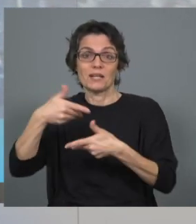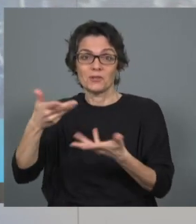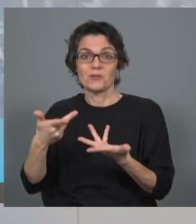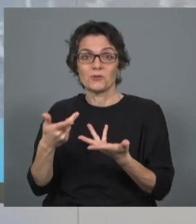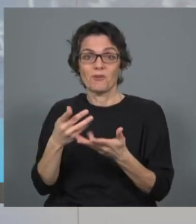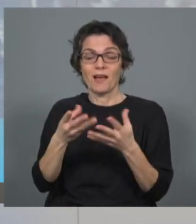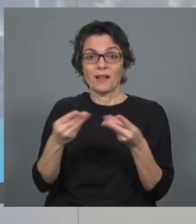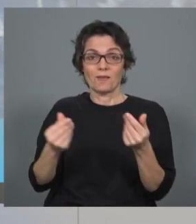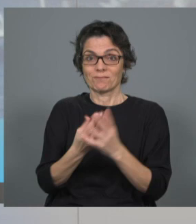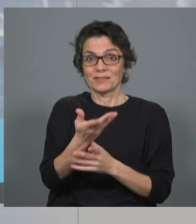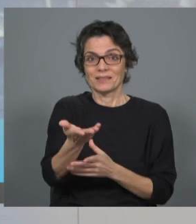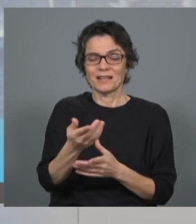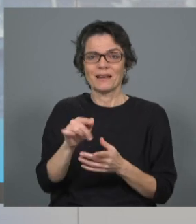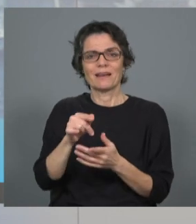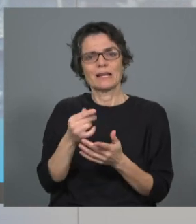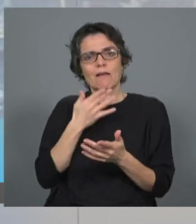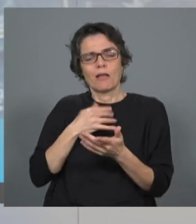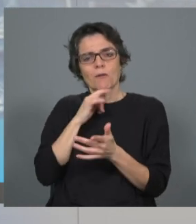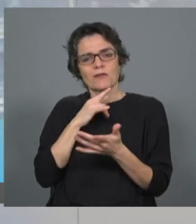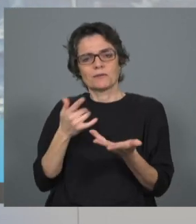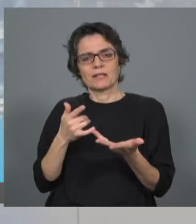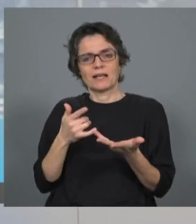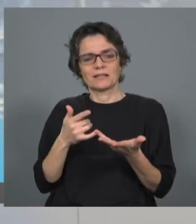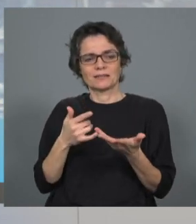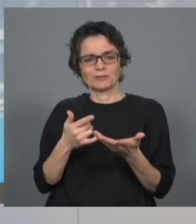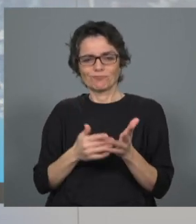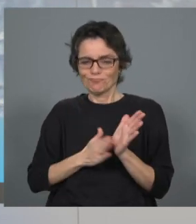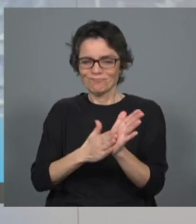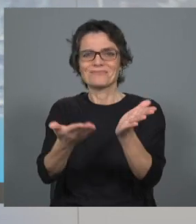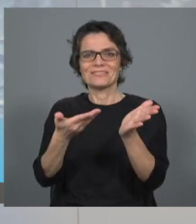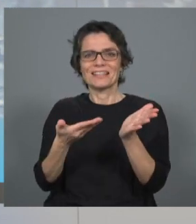que pudéssemos de facto mostrar que toda a Igreja em Portugal,